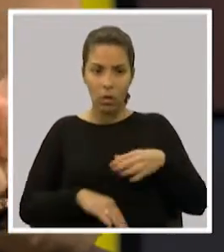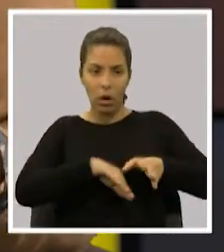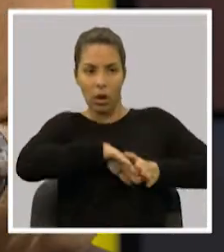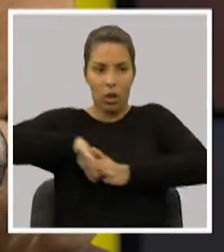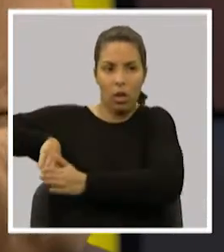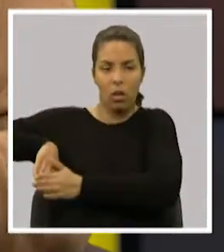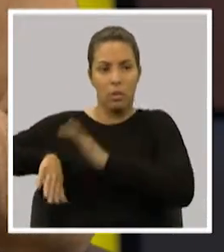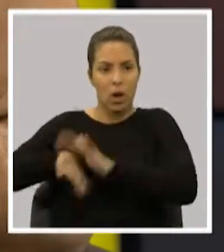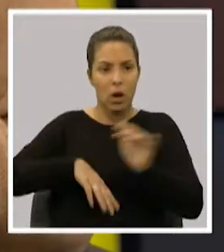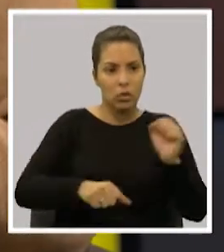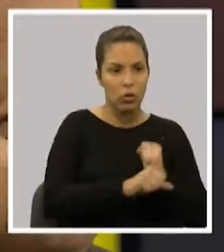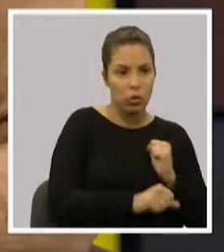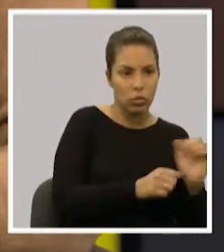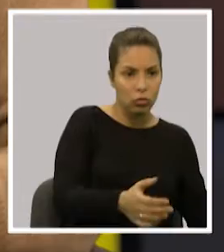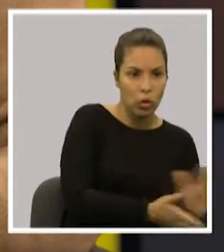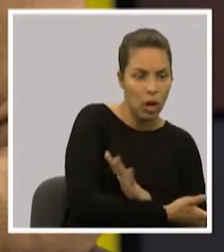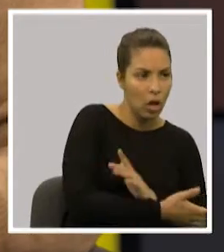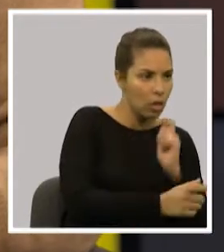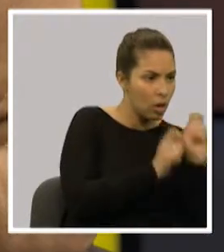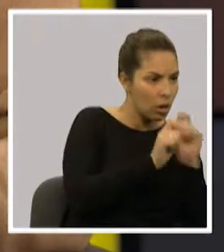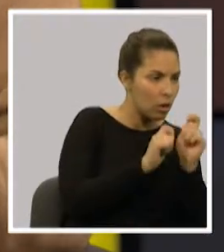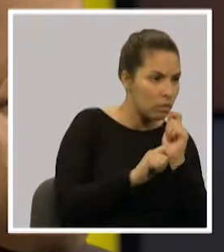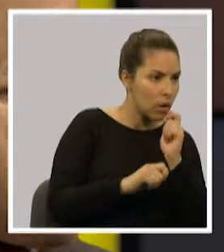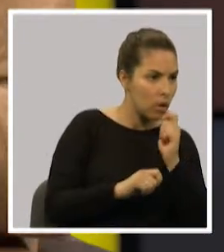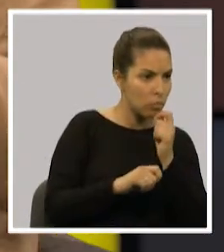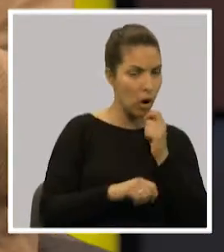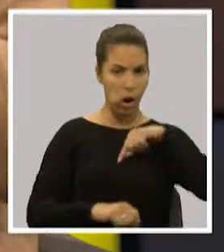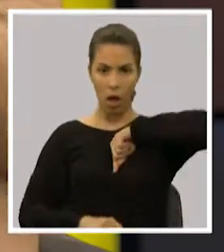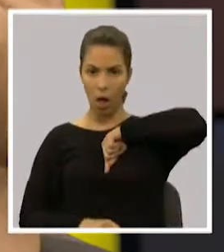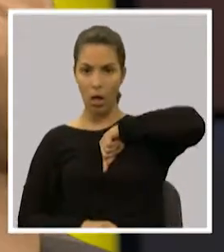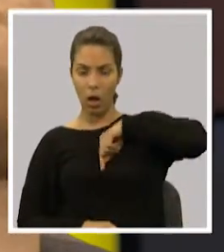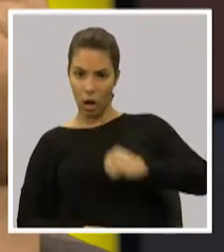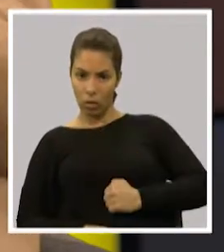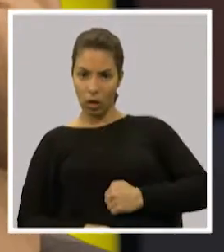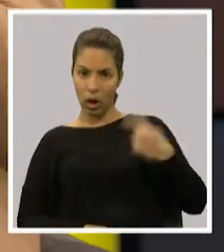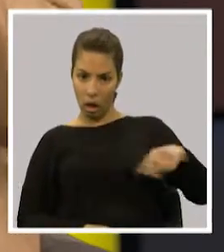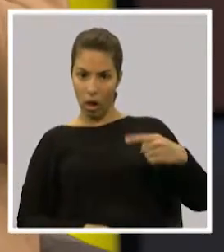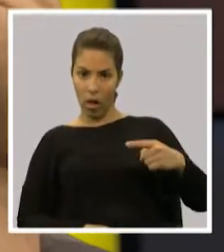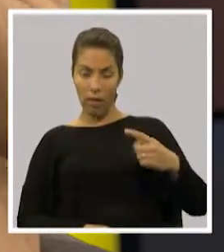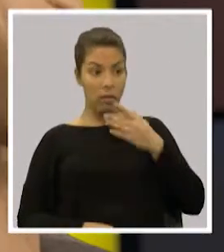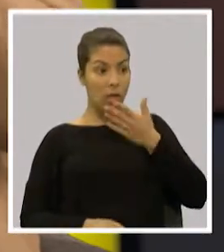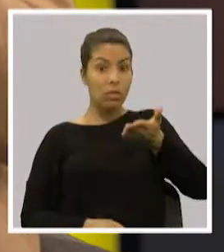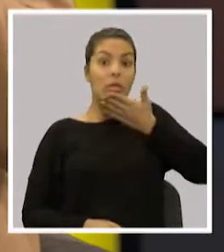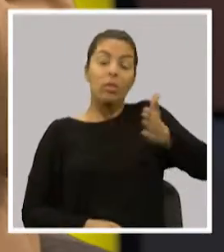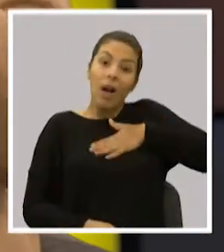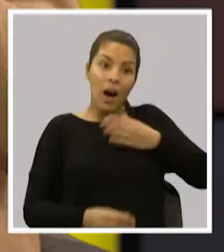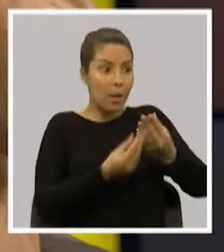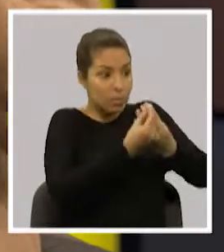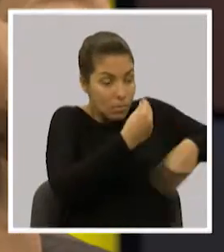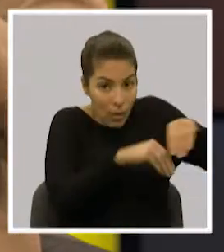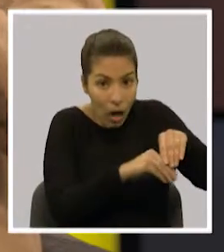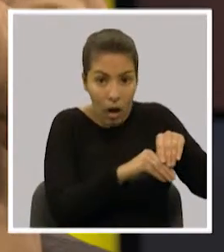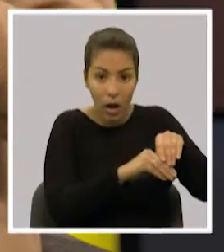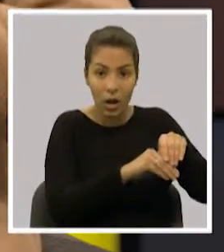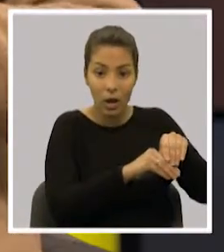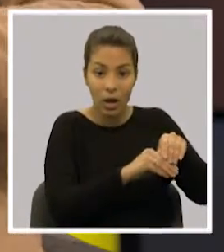entre parênteses. Portanto, eu não deixo de ser católica quando sou jornalista. Mas o ser católica, na minha opinião, é um mais. Portanto, dá-me mais amor